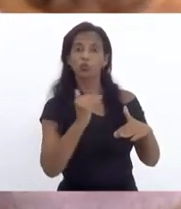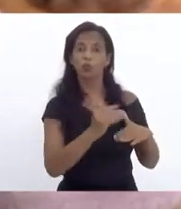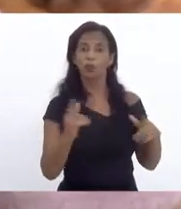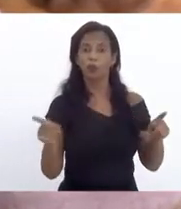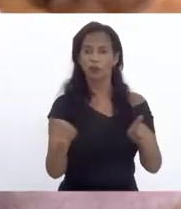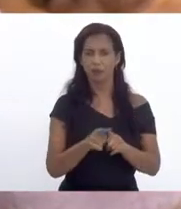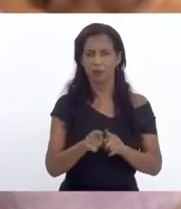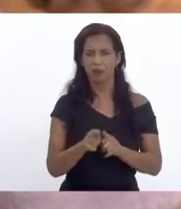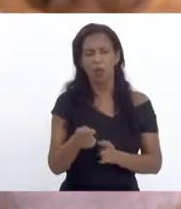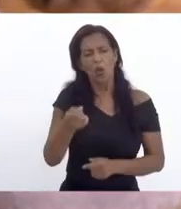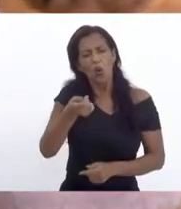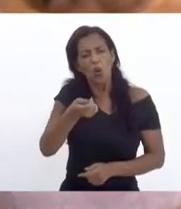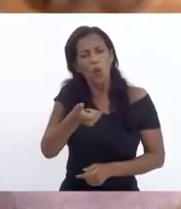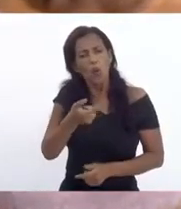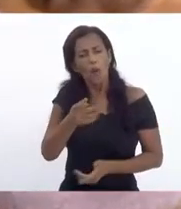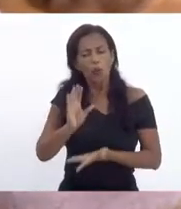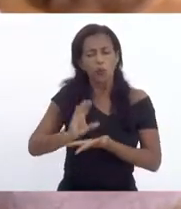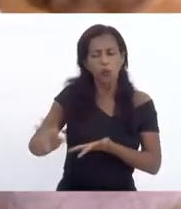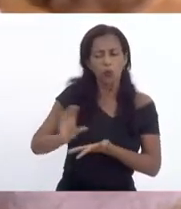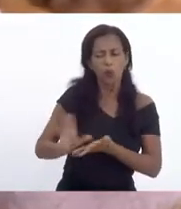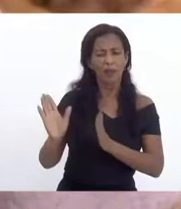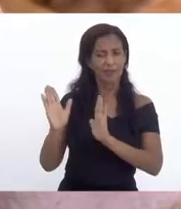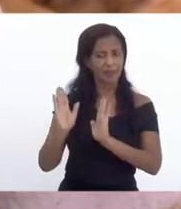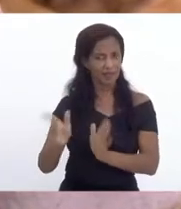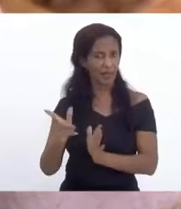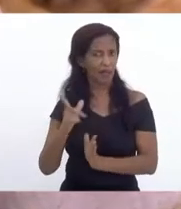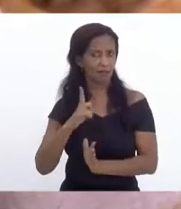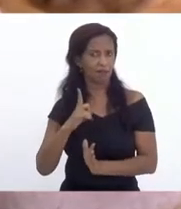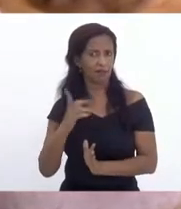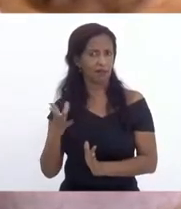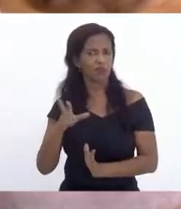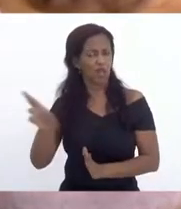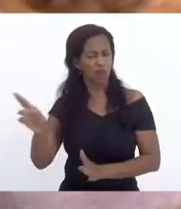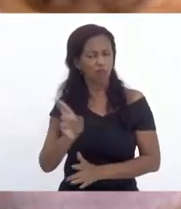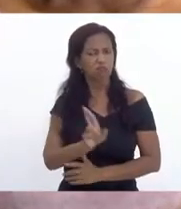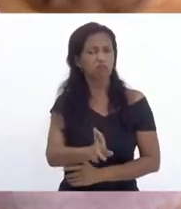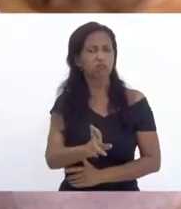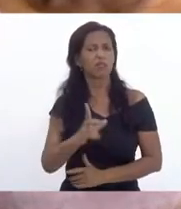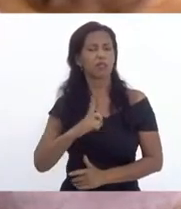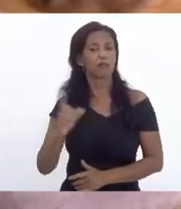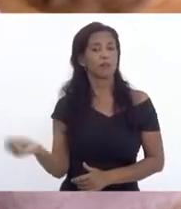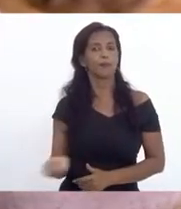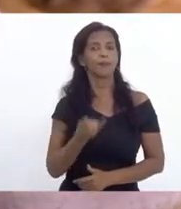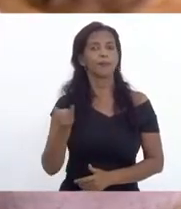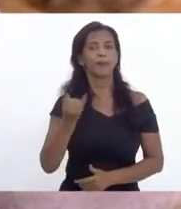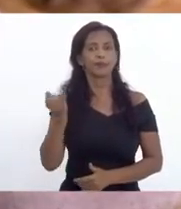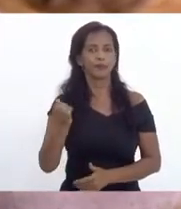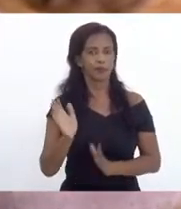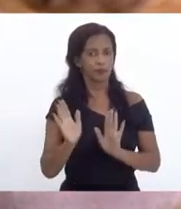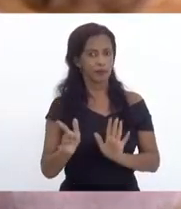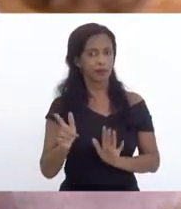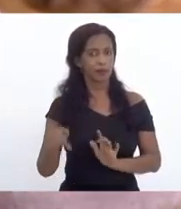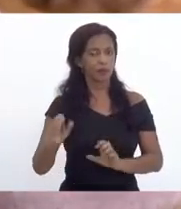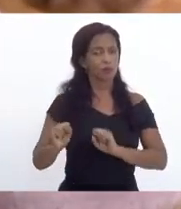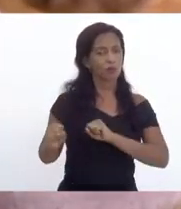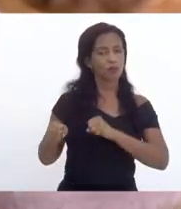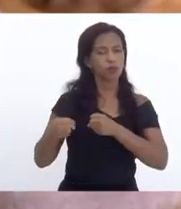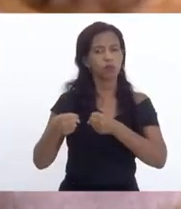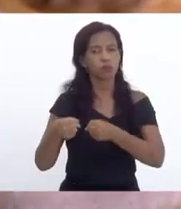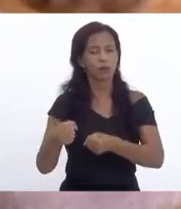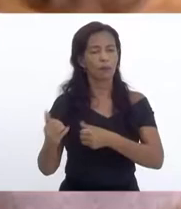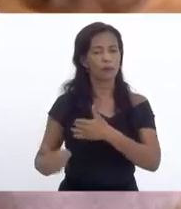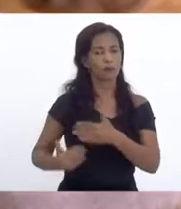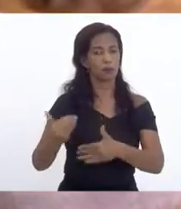O pouco investimento que se teve até hoje, nós já colhemos resultados importantes para esse fortalecimento, para